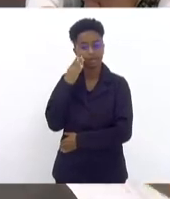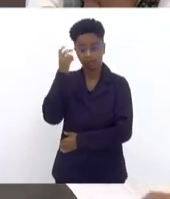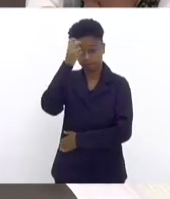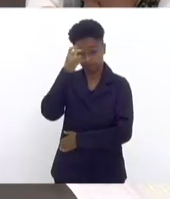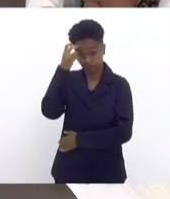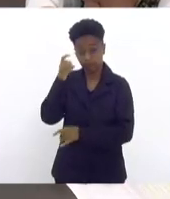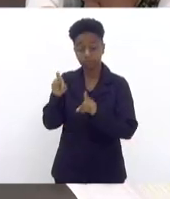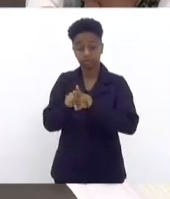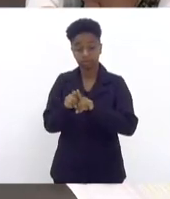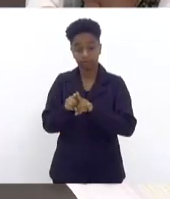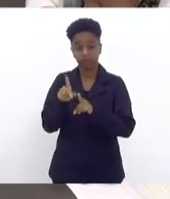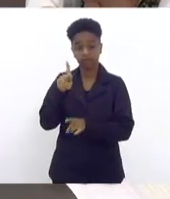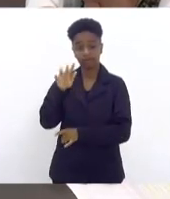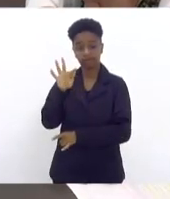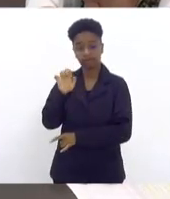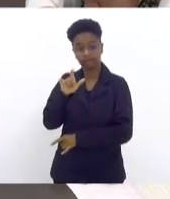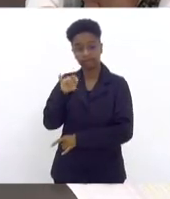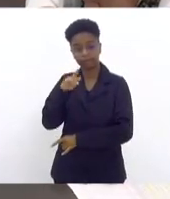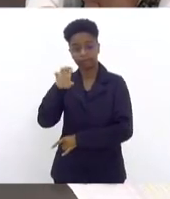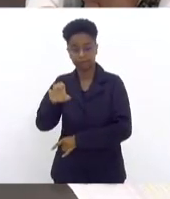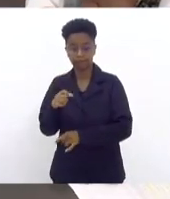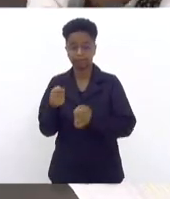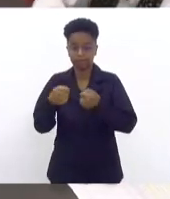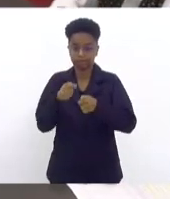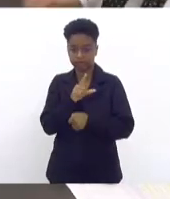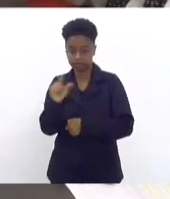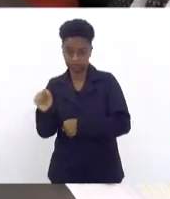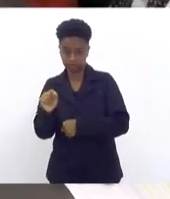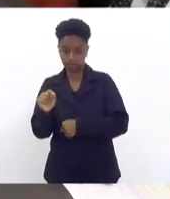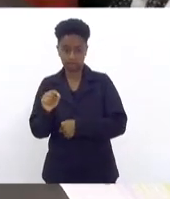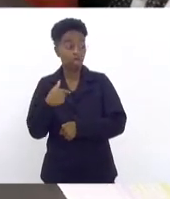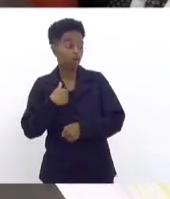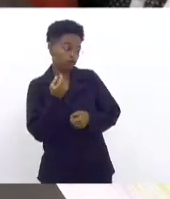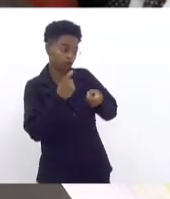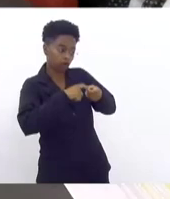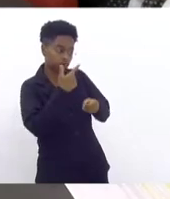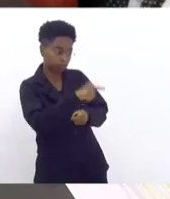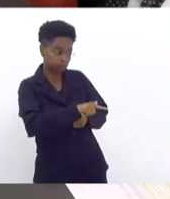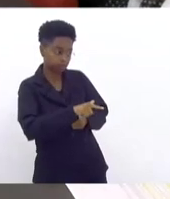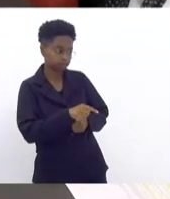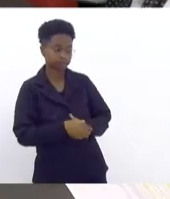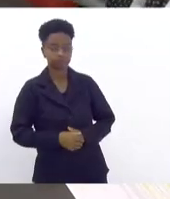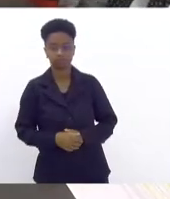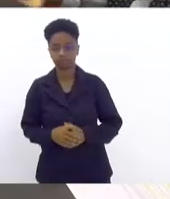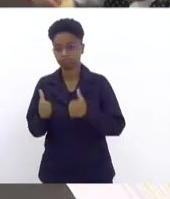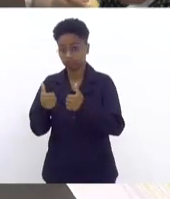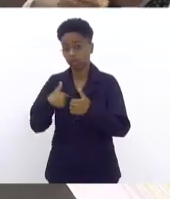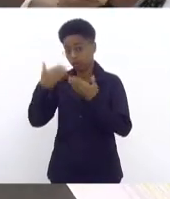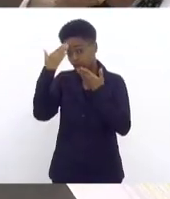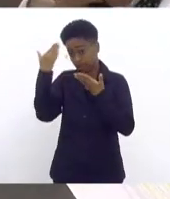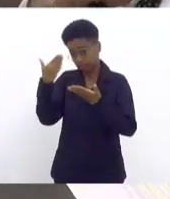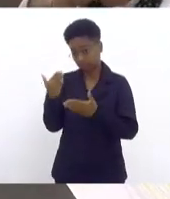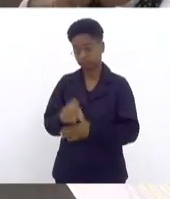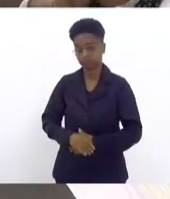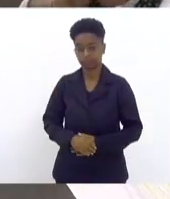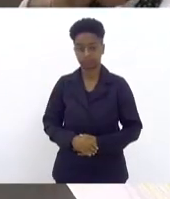deputado Filipinho terão que se ausentar. Mas eu volto, tá, presidente? Vou e volto. Agradeço a Vossa